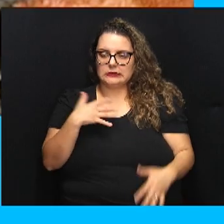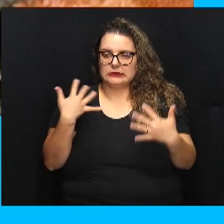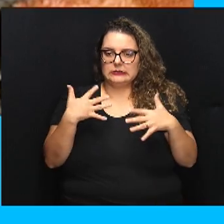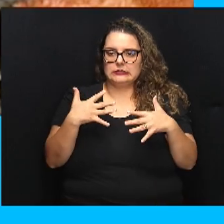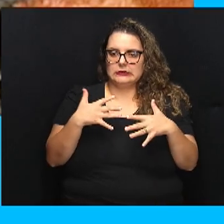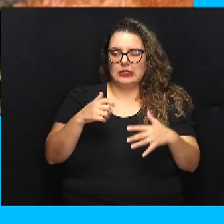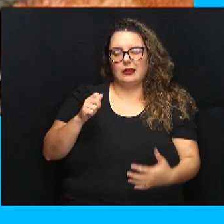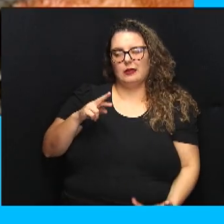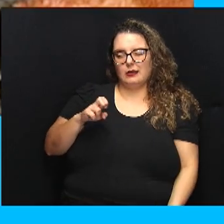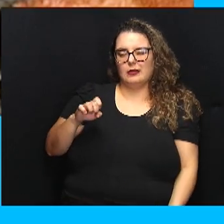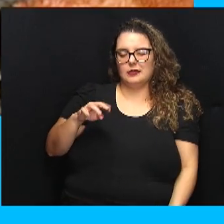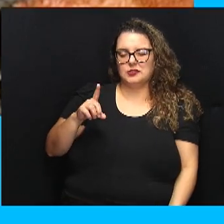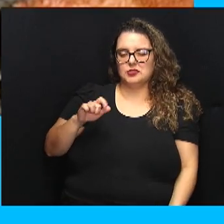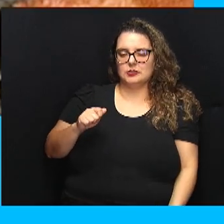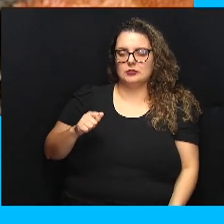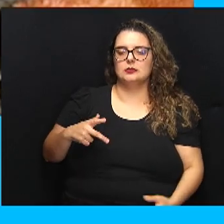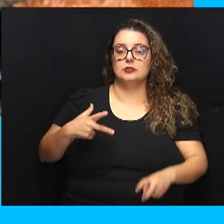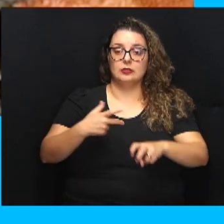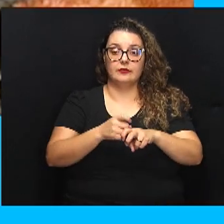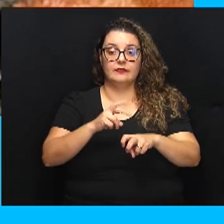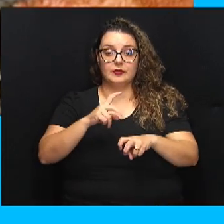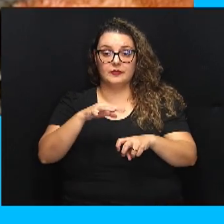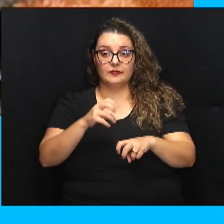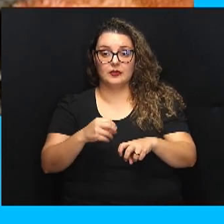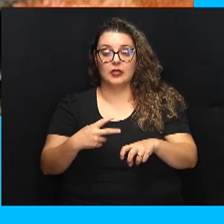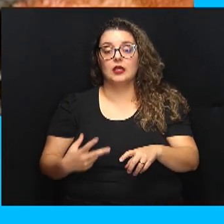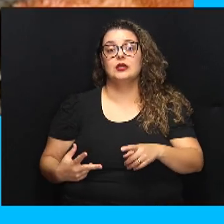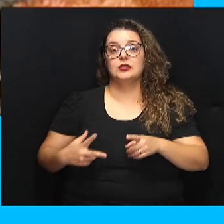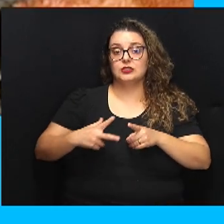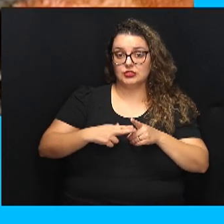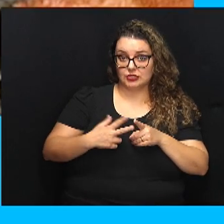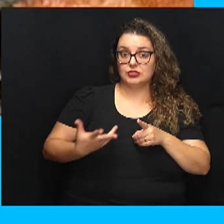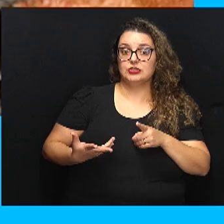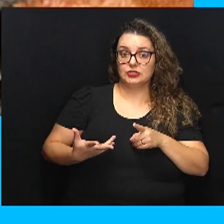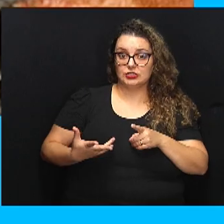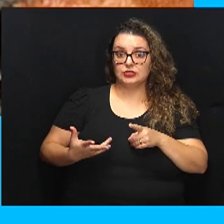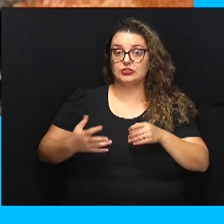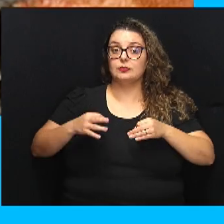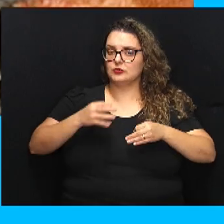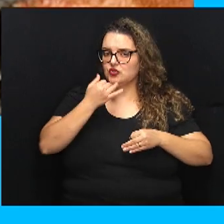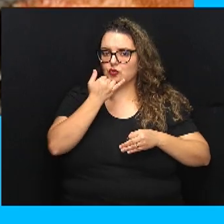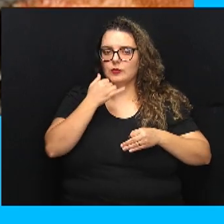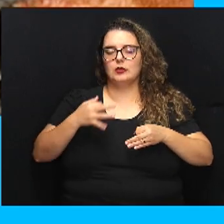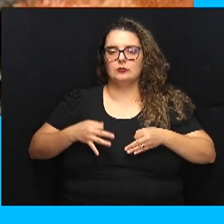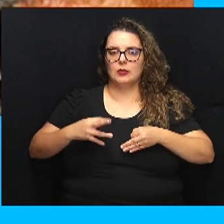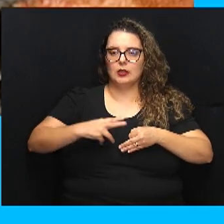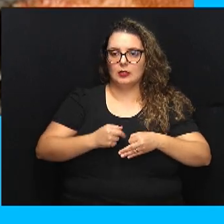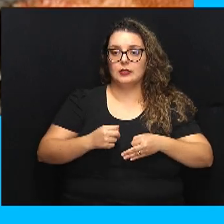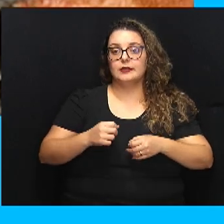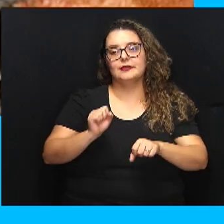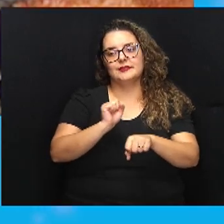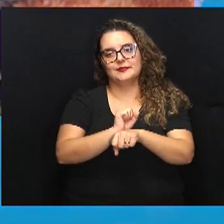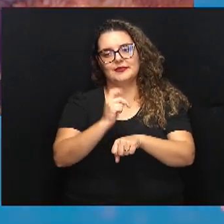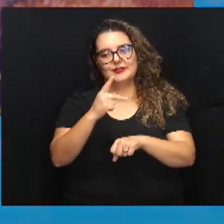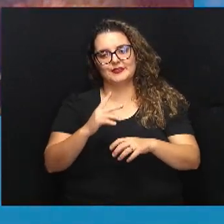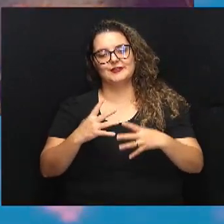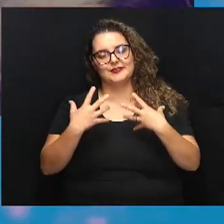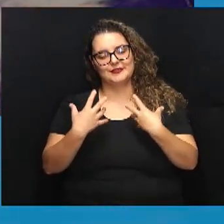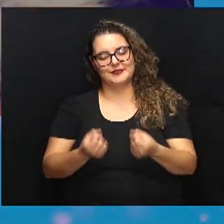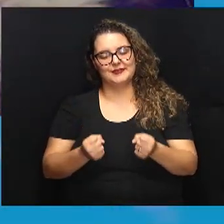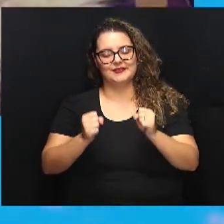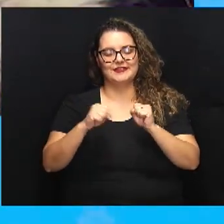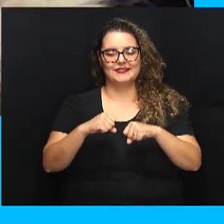Ela está vermifugada, castrada e vacinada e espera o seu sim para ter então a sua nova